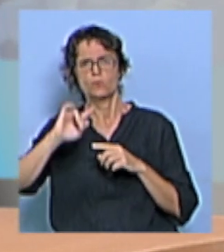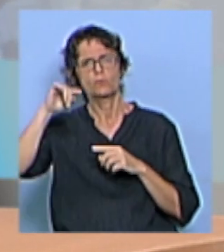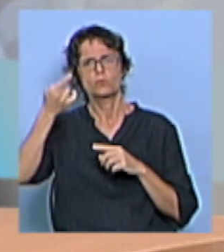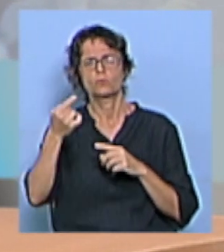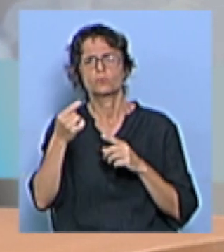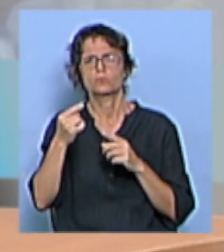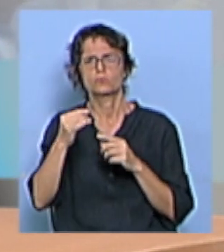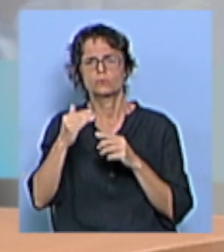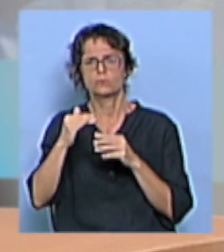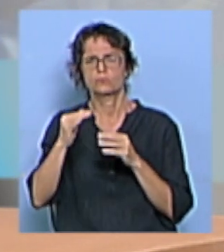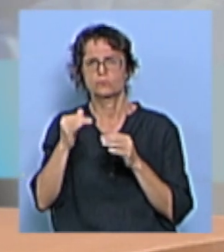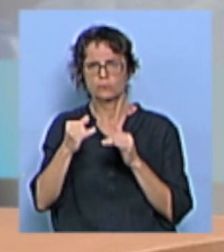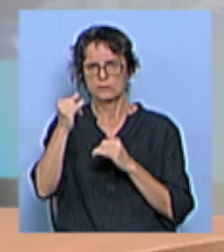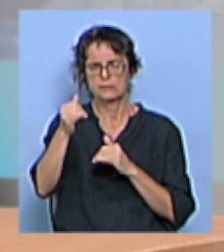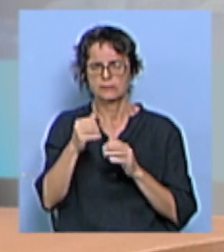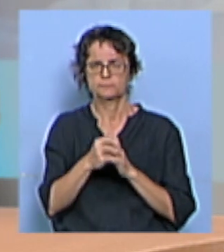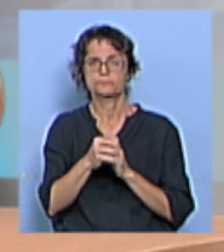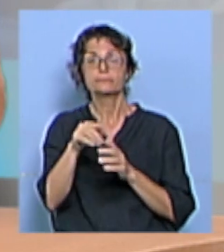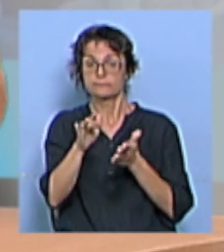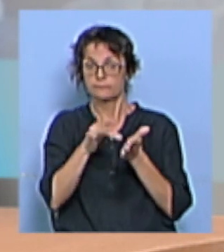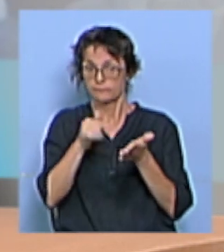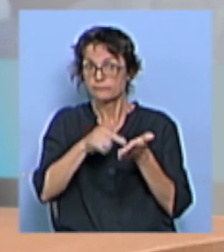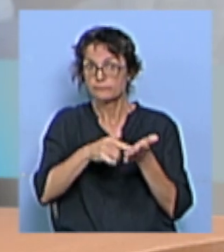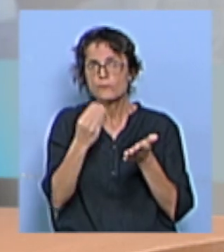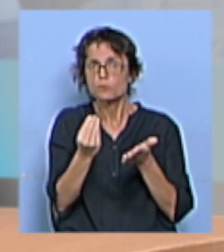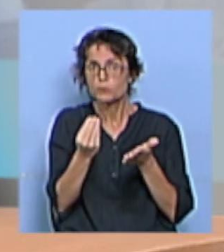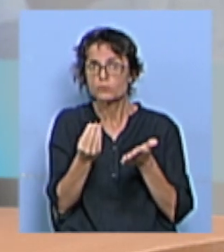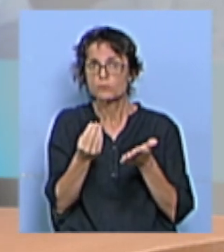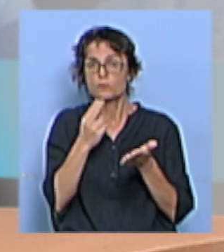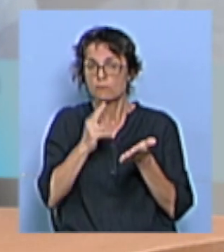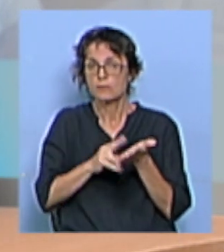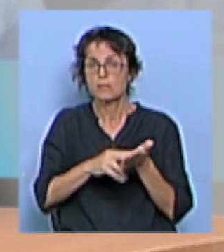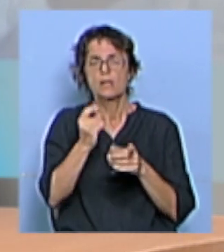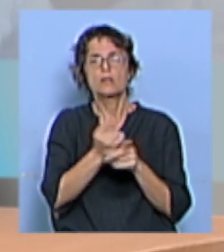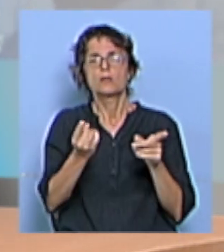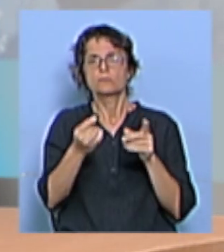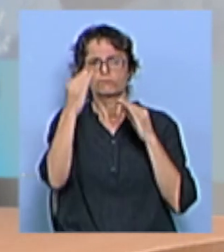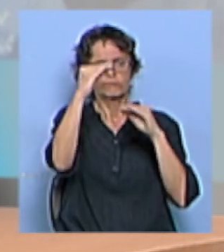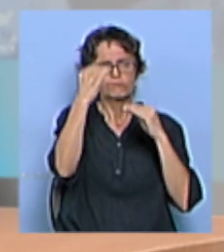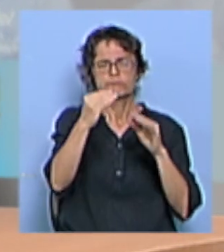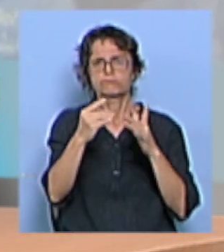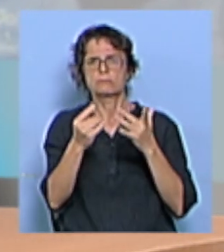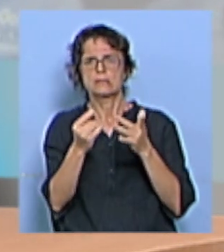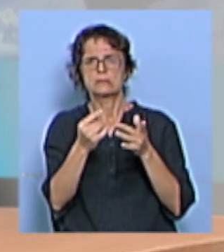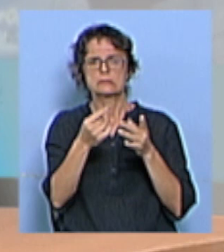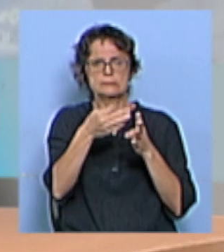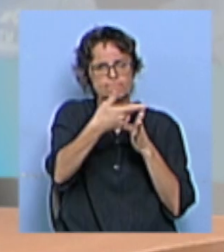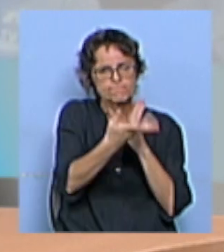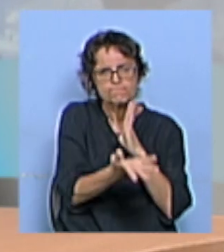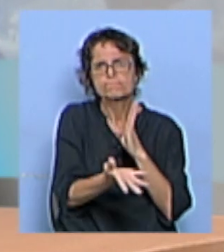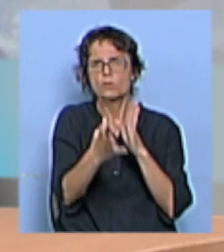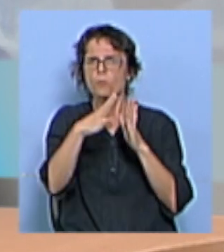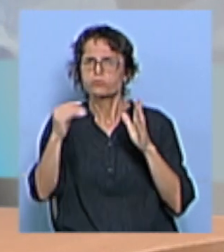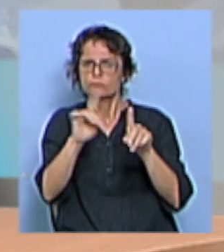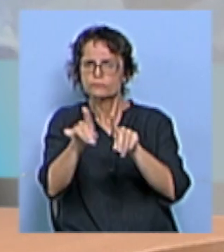E é um texto muito bom, que fala sobre a catequese em geral, os vários modelos, as várias possibilidades, os vários destinatários, e